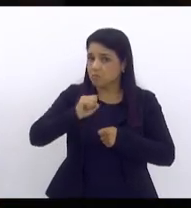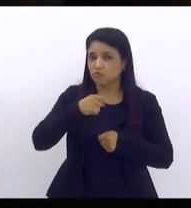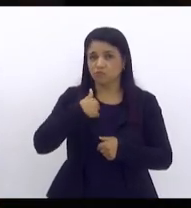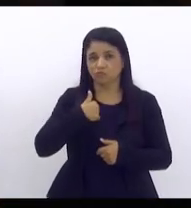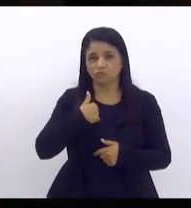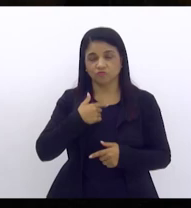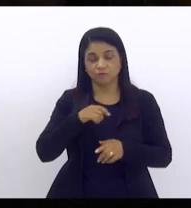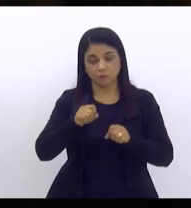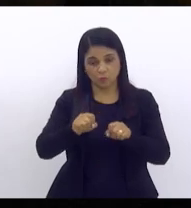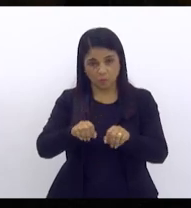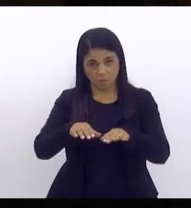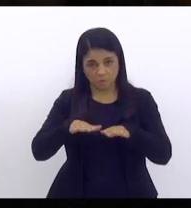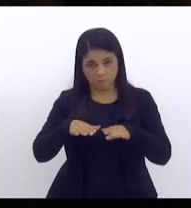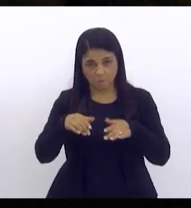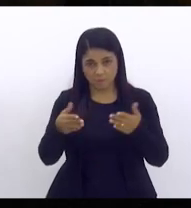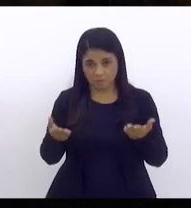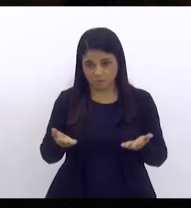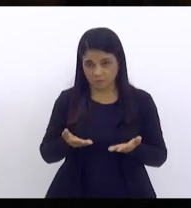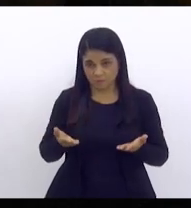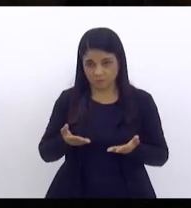de 2007,